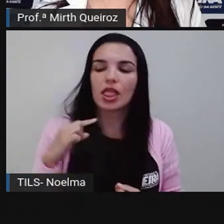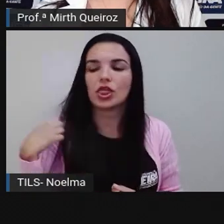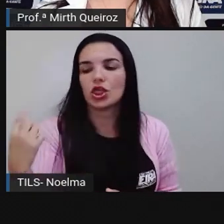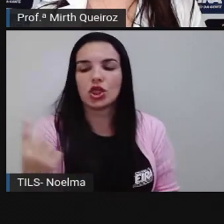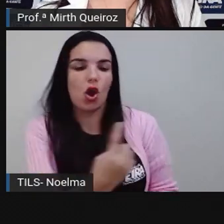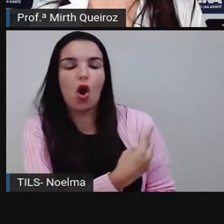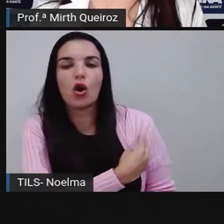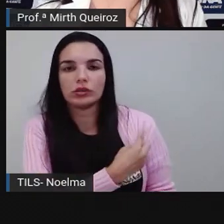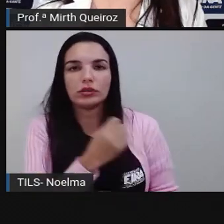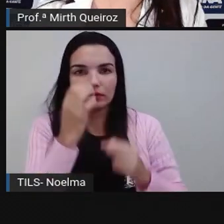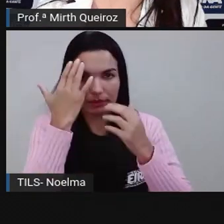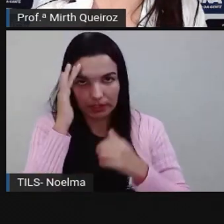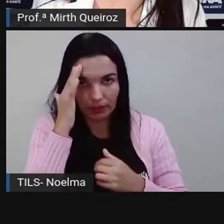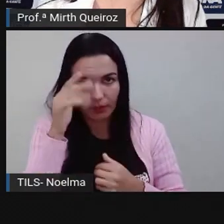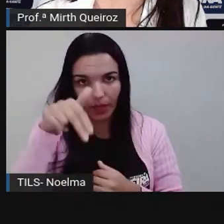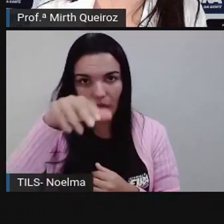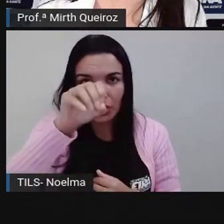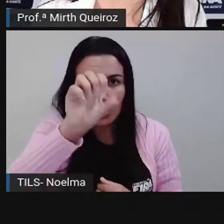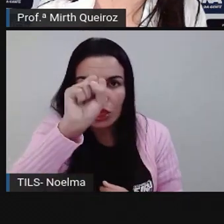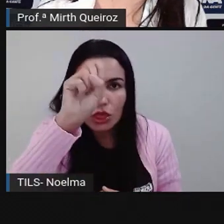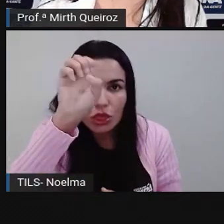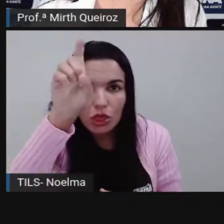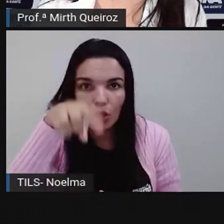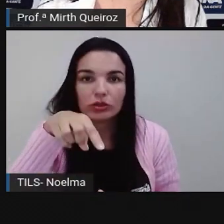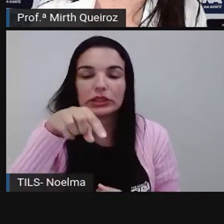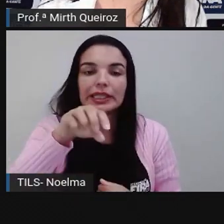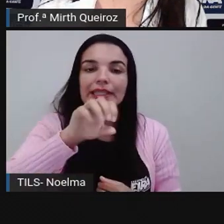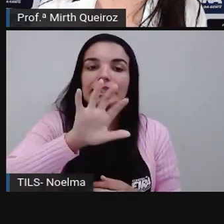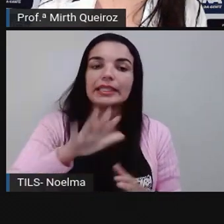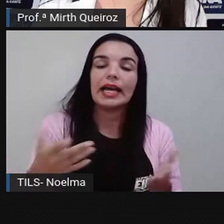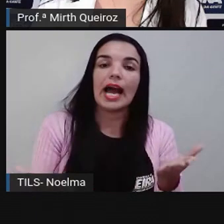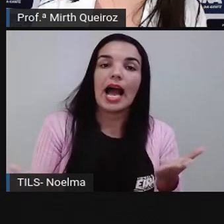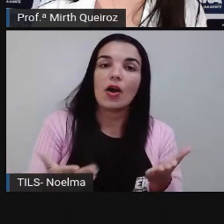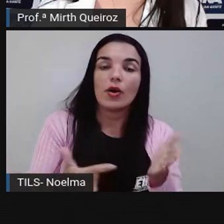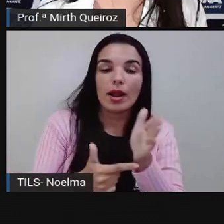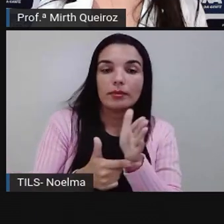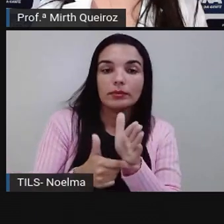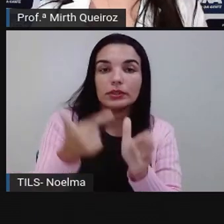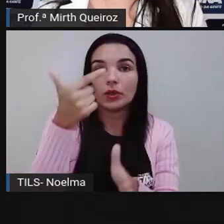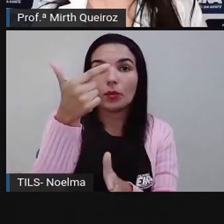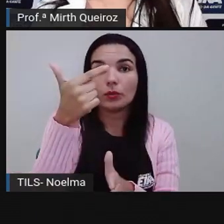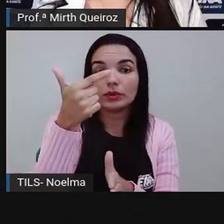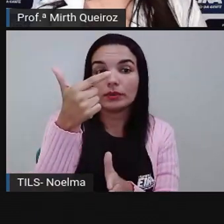nós, certo? A primeira pessoa do singular, tu.